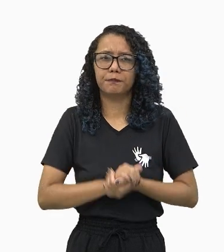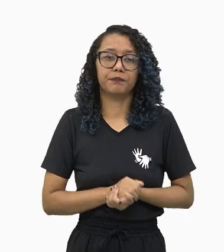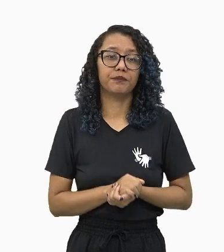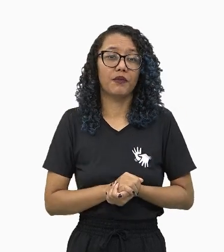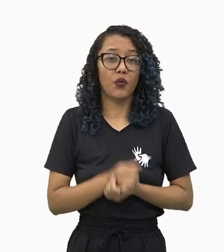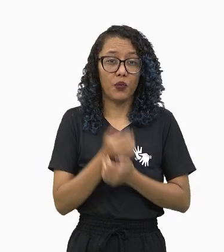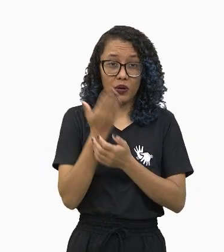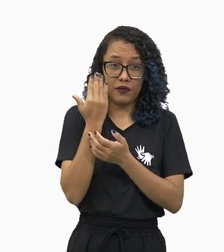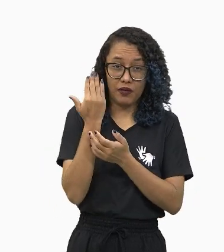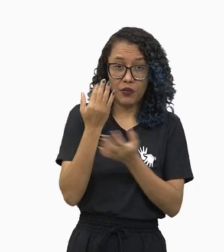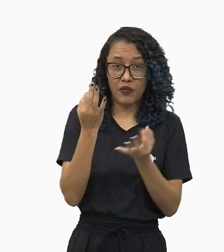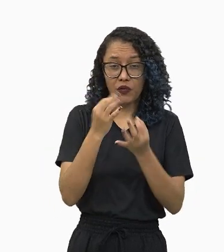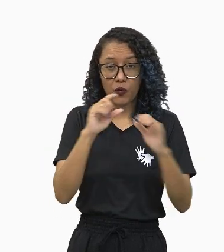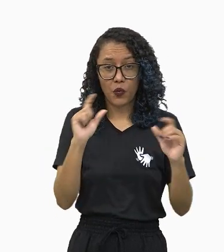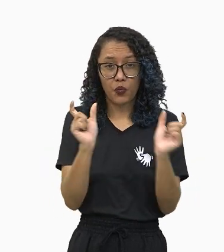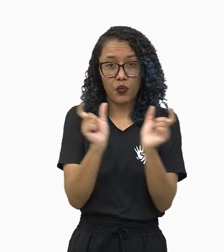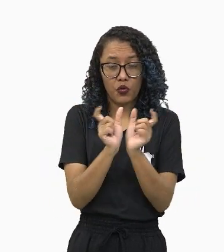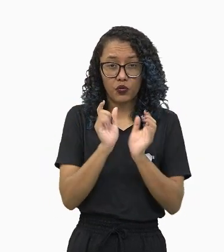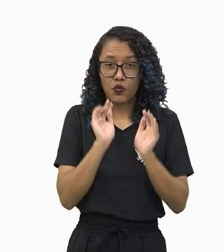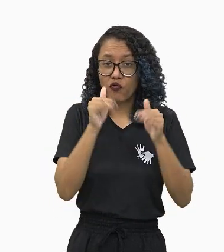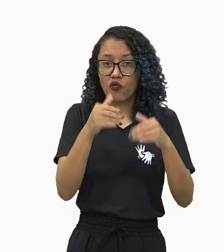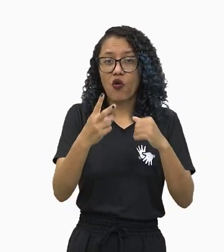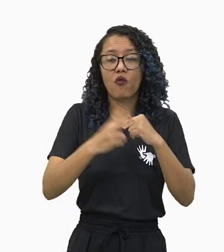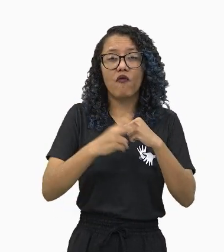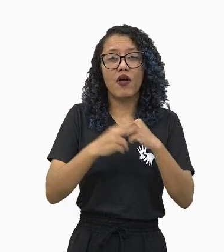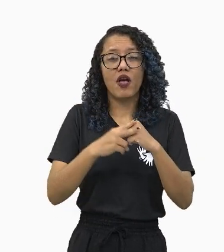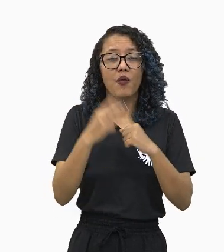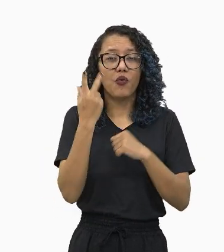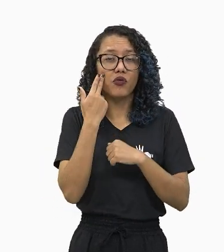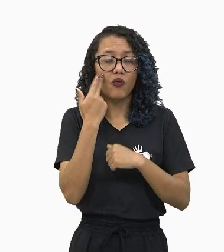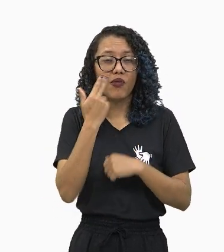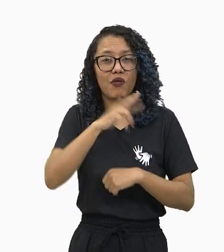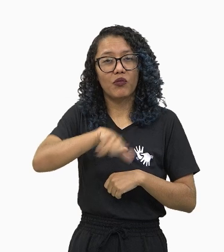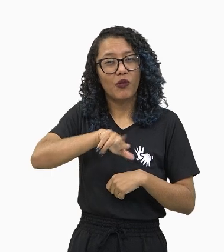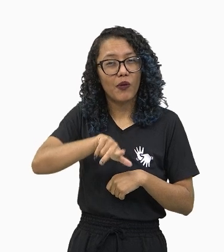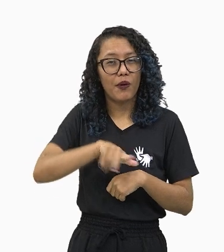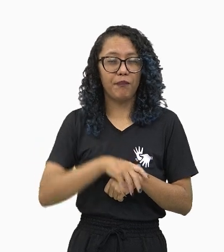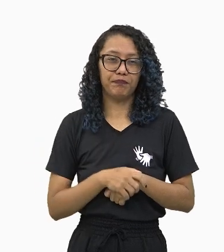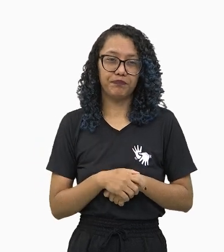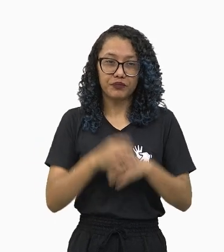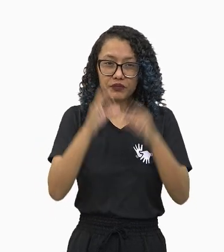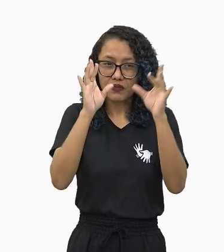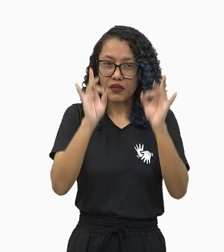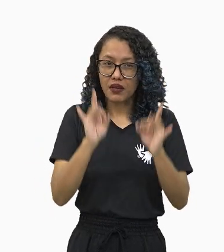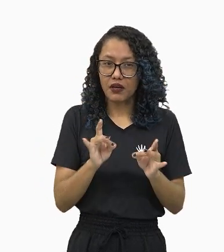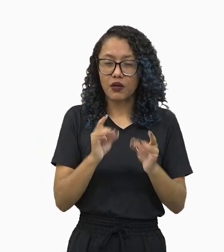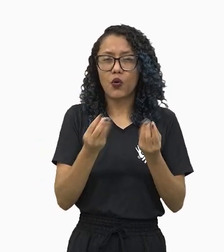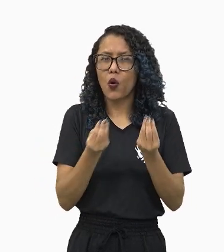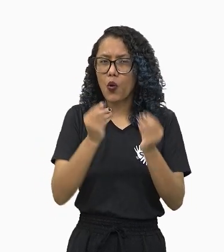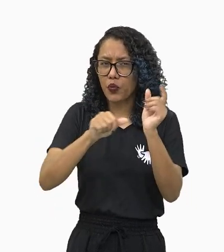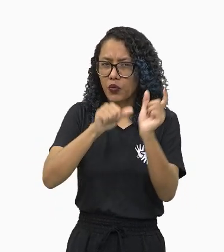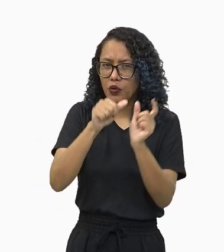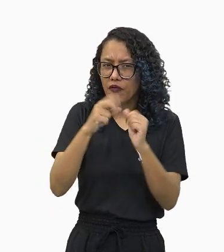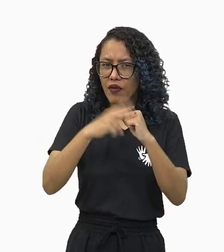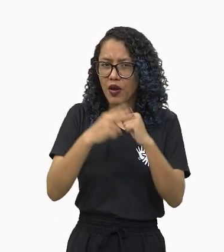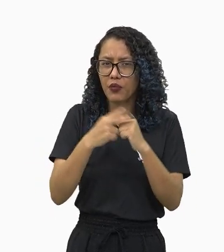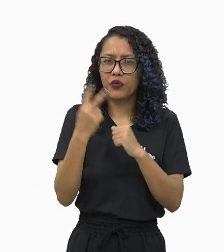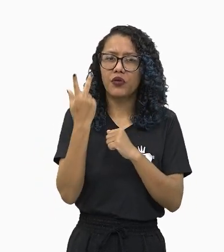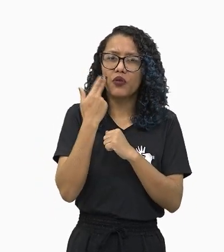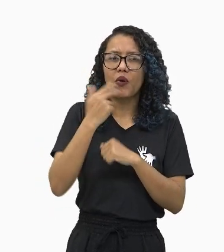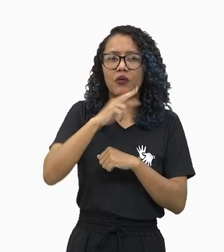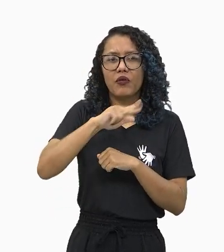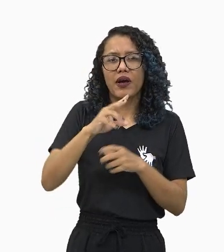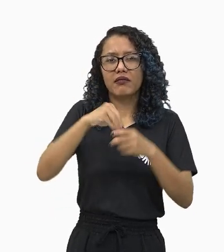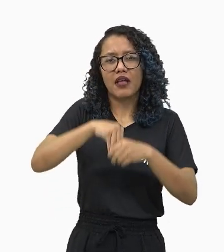pretérito perfeito composto, verbos irregulares, detalhamento, conjugação de verbos